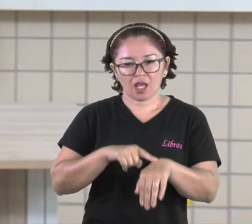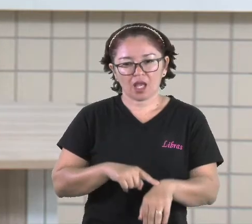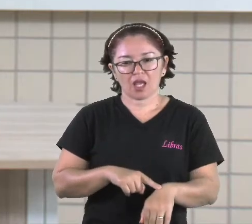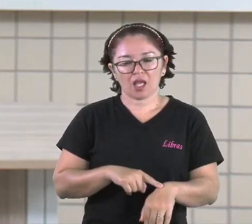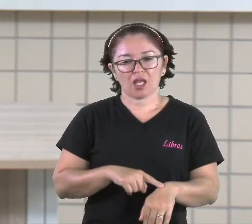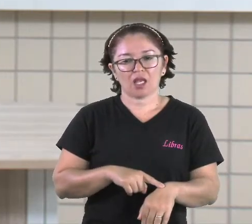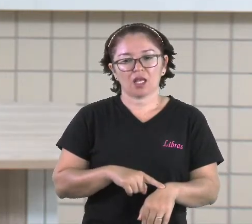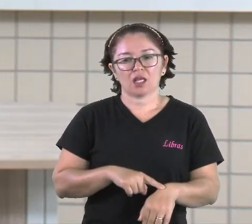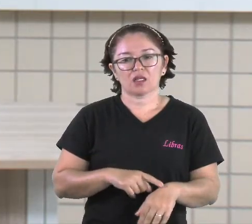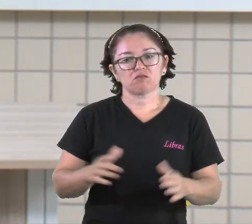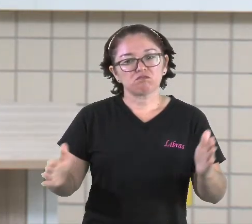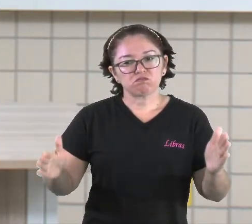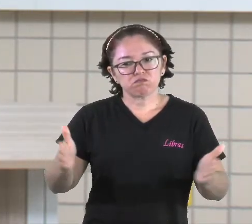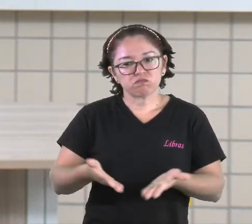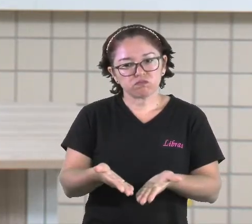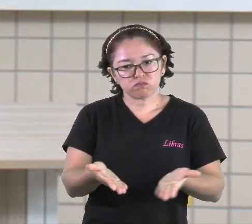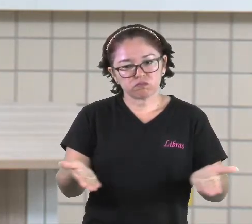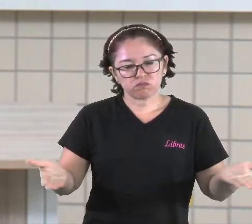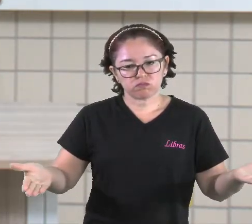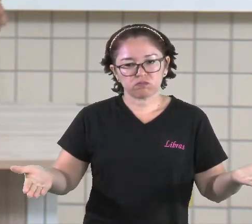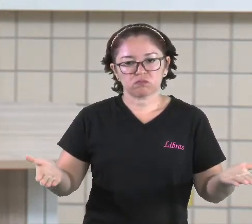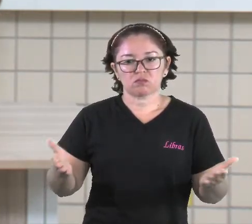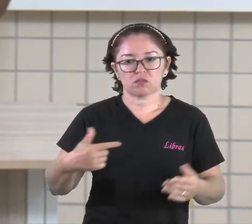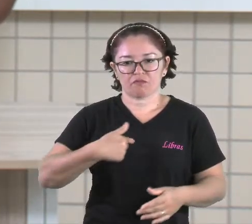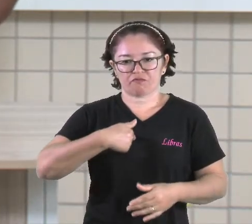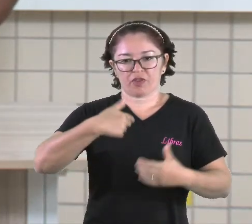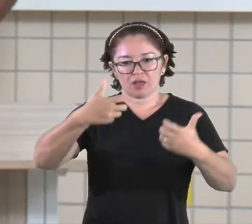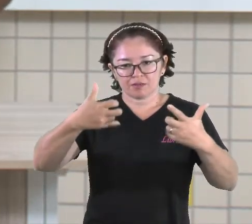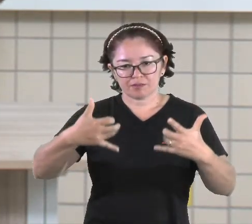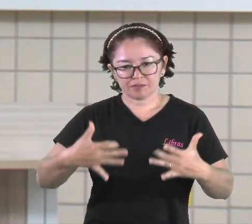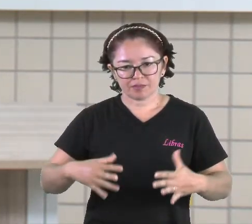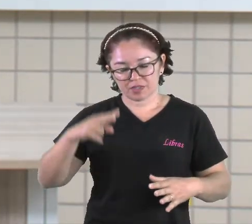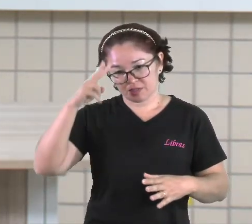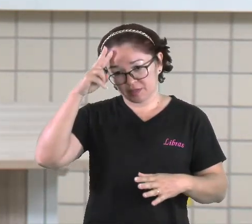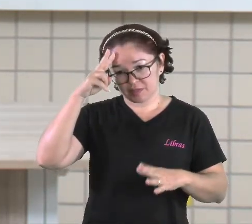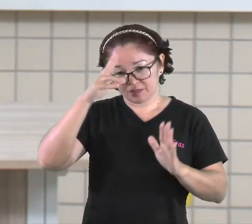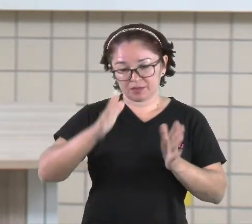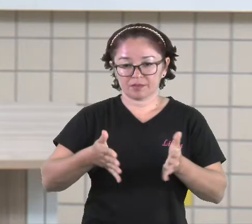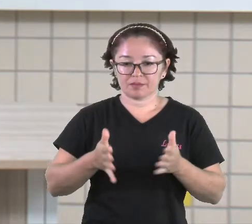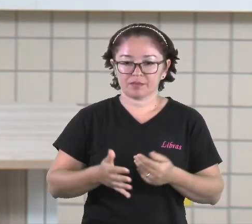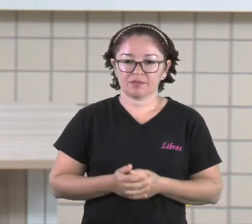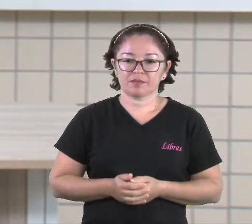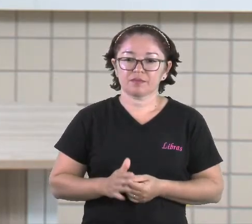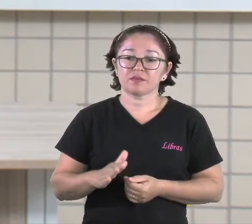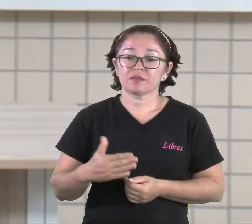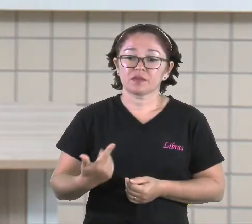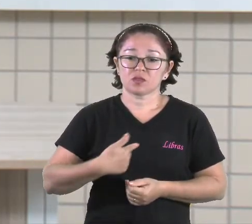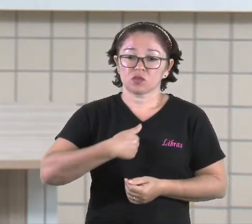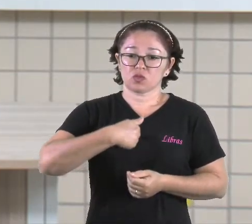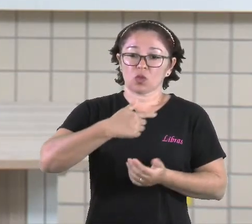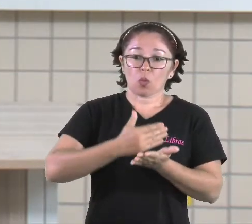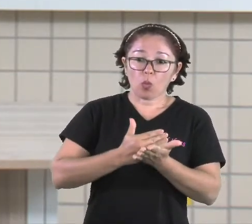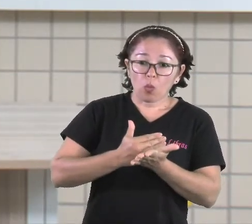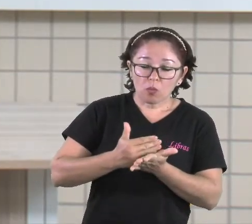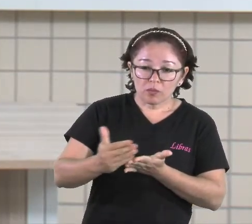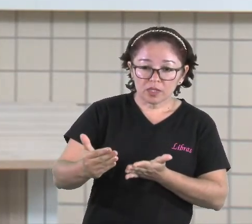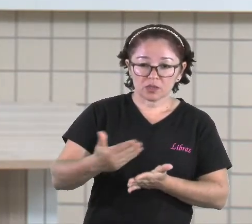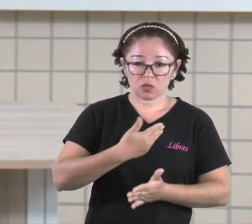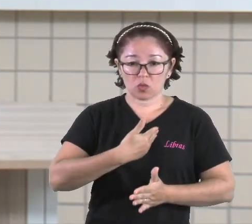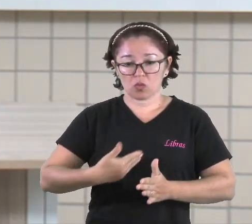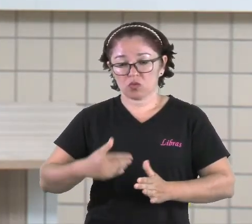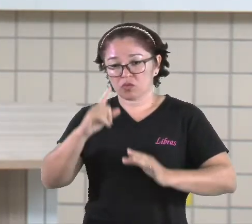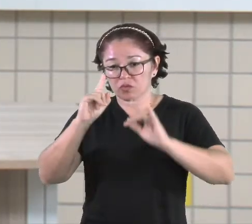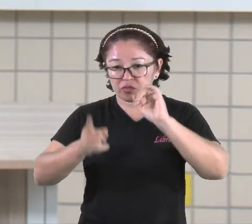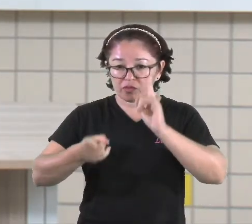da famosa Era Vargas. Getúlio Vargas, ao governar o Brasil, deixou uma série de contradições.